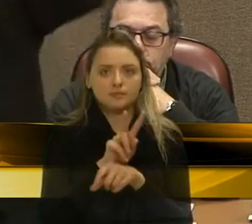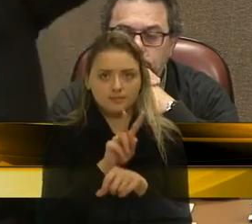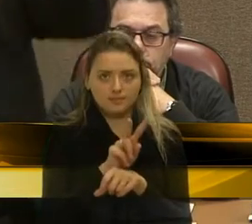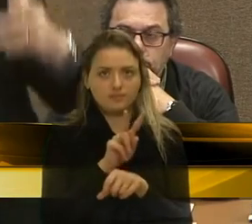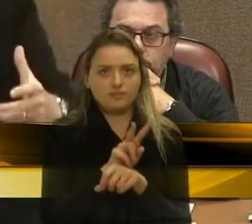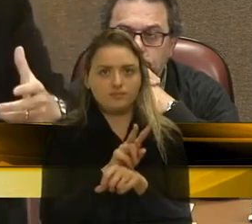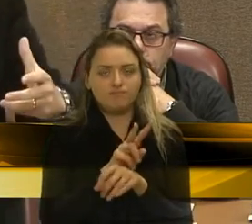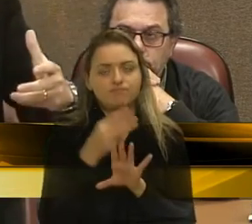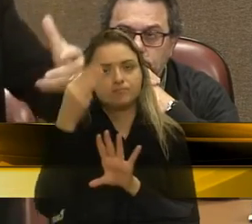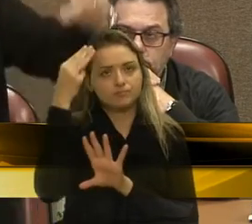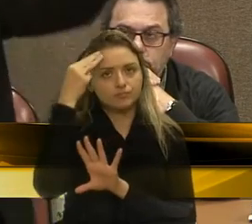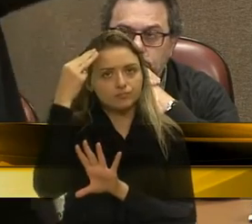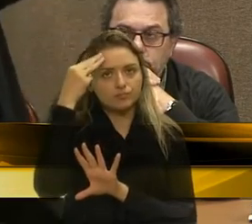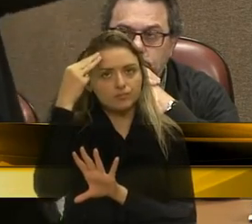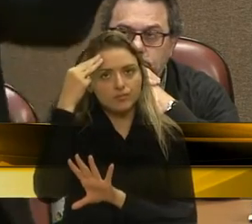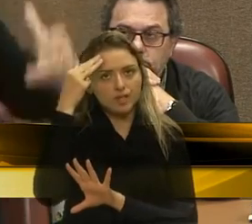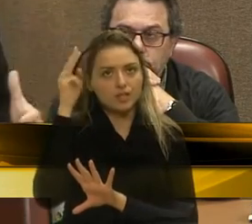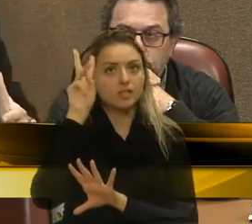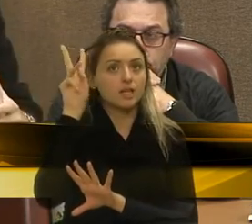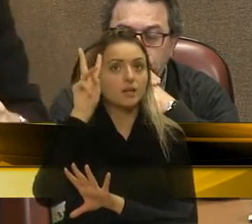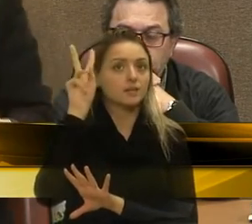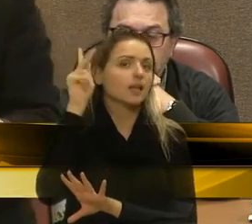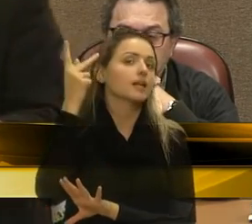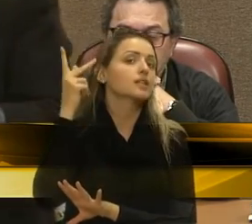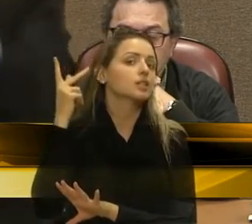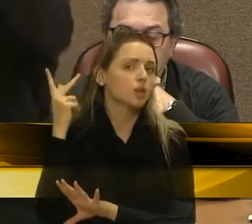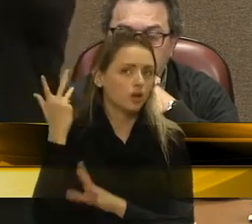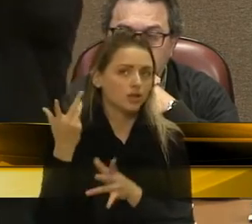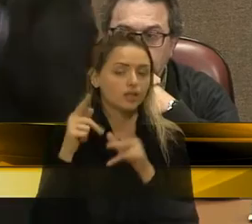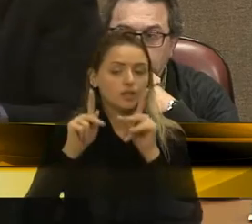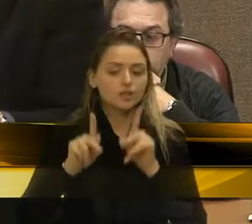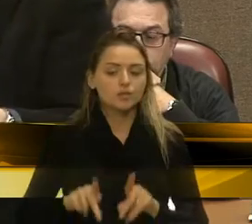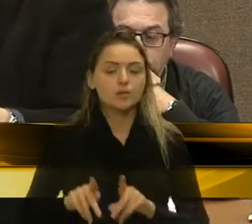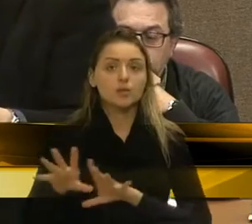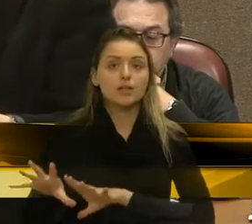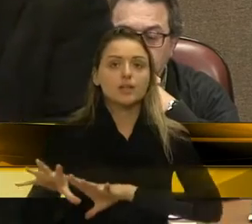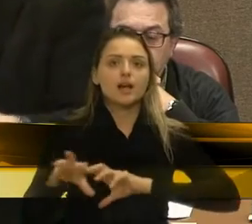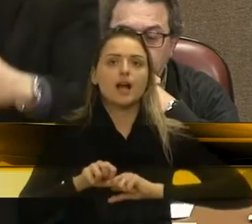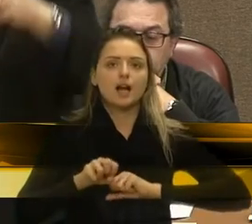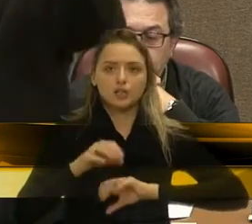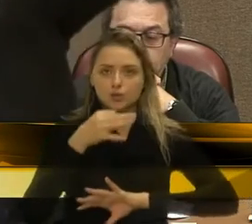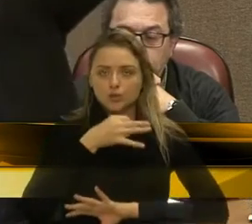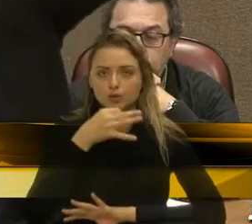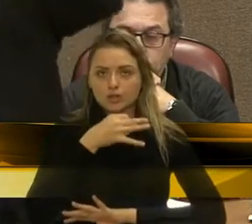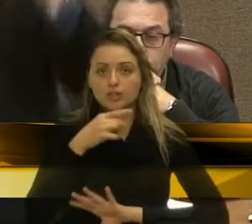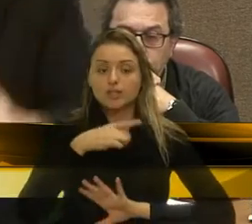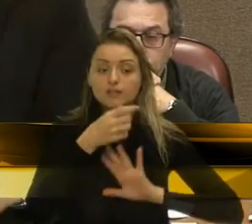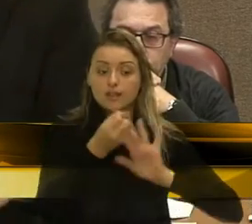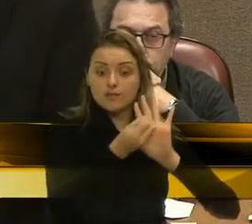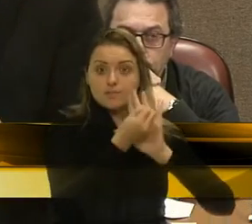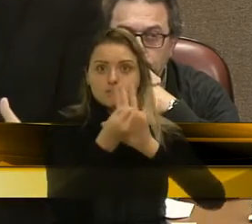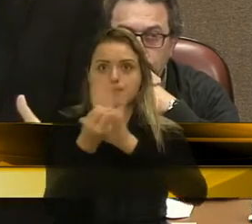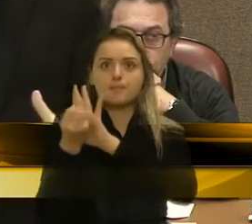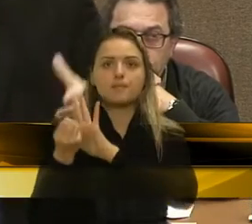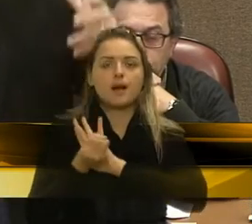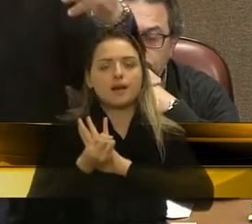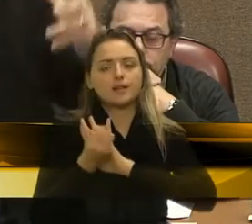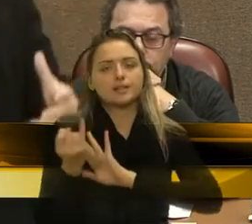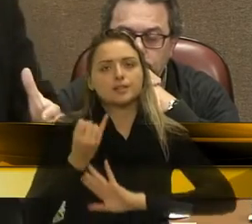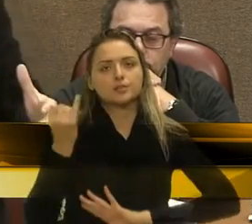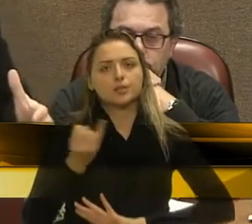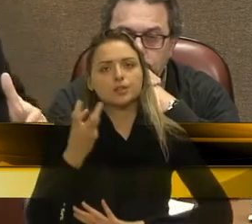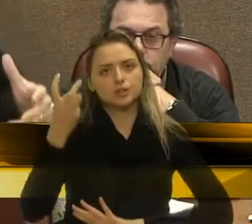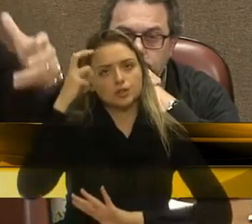dessa memória e dessa história de alguém que adotou Caxias, deixou marcas profundas na cultura e